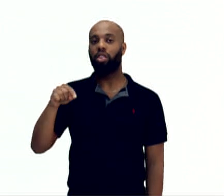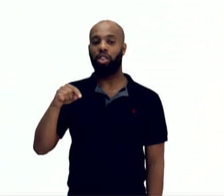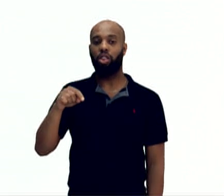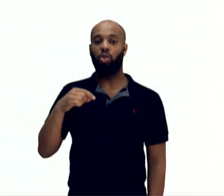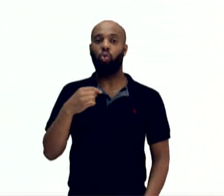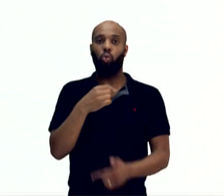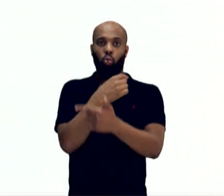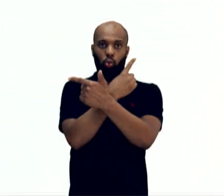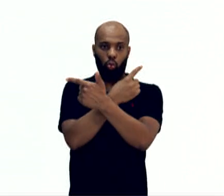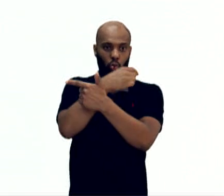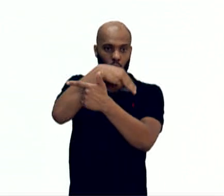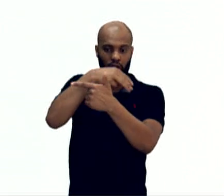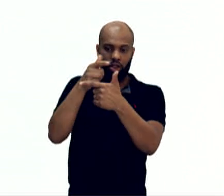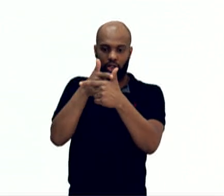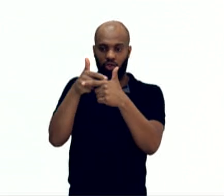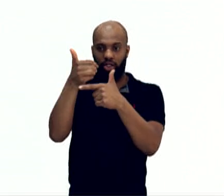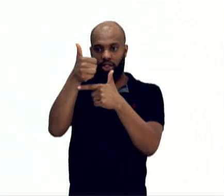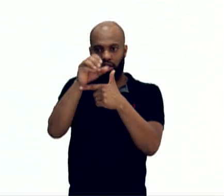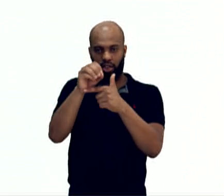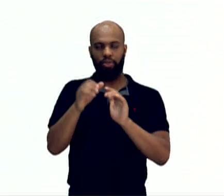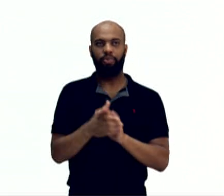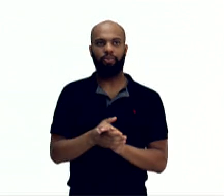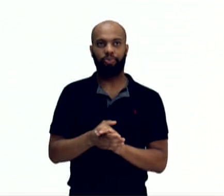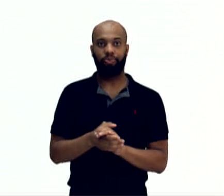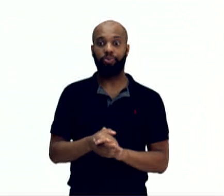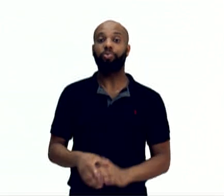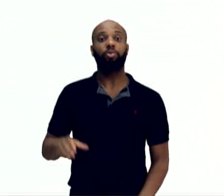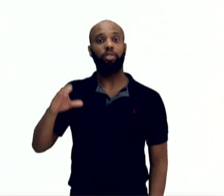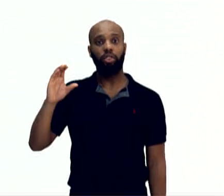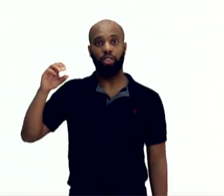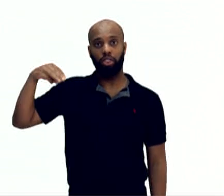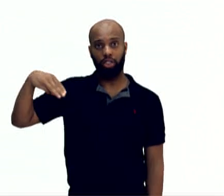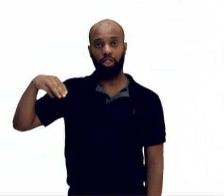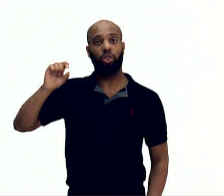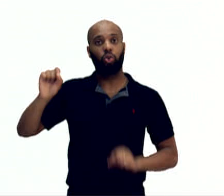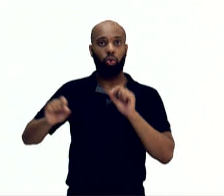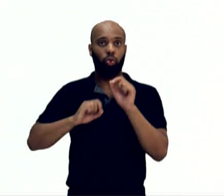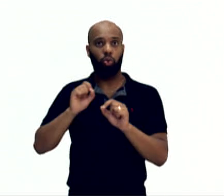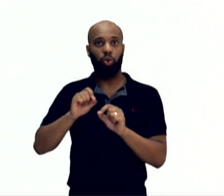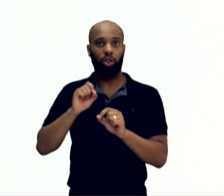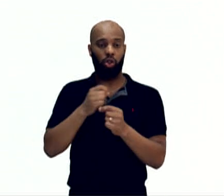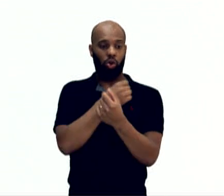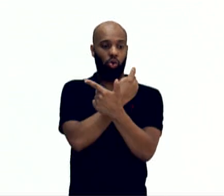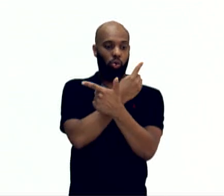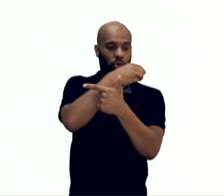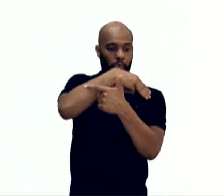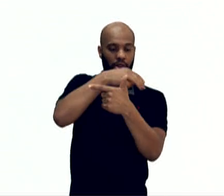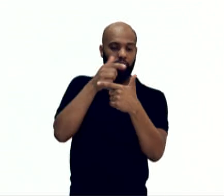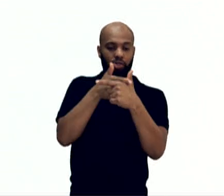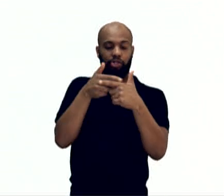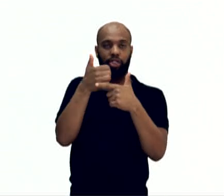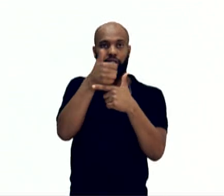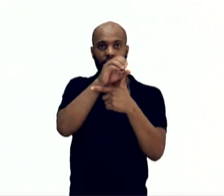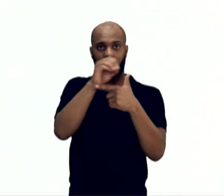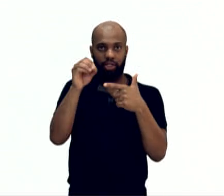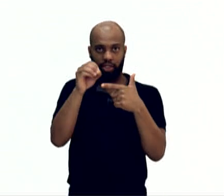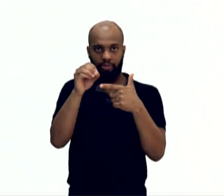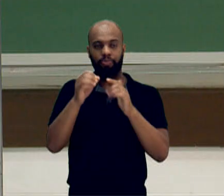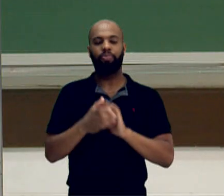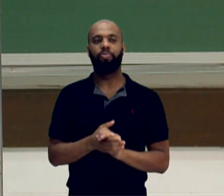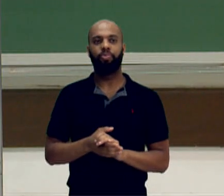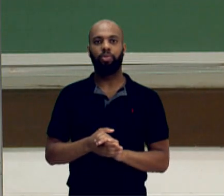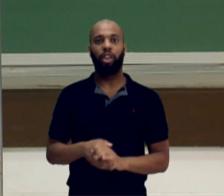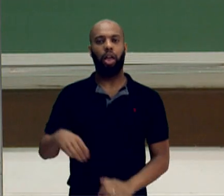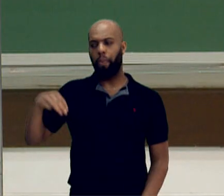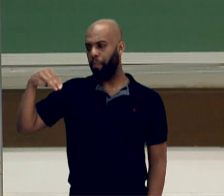em 10 partes. O centímetro, como se fosse o metro dividido em 100 partezinhas de 1. E o